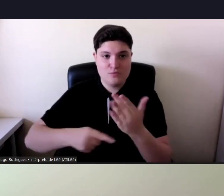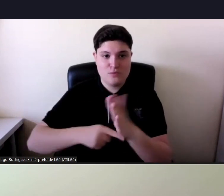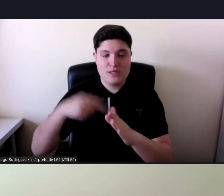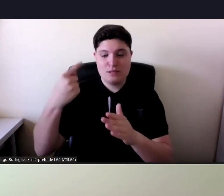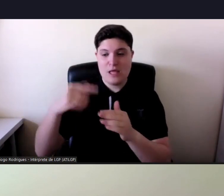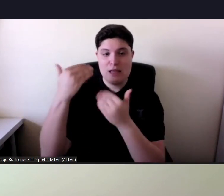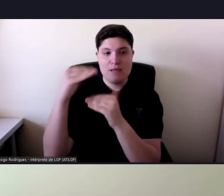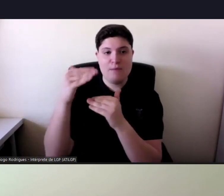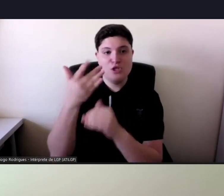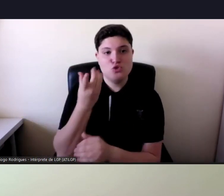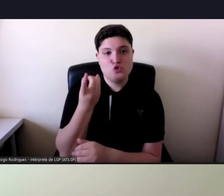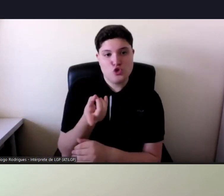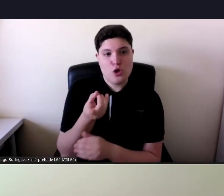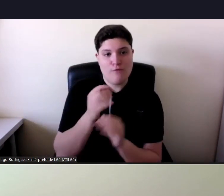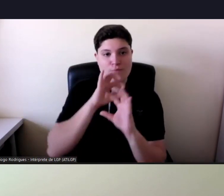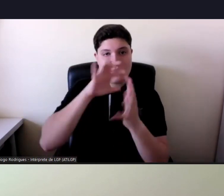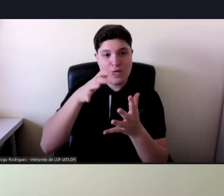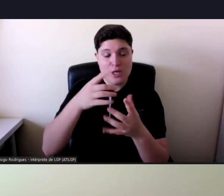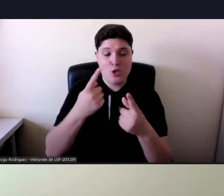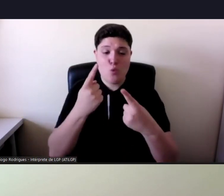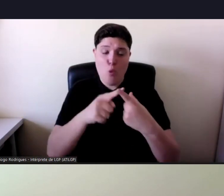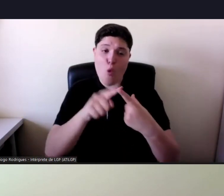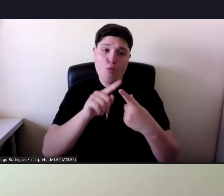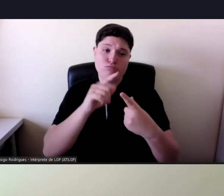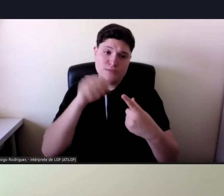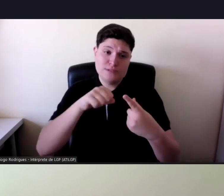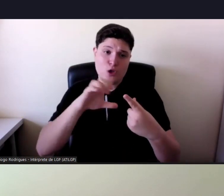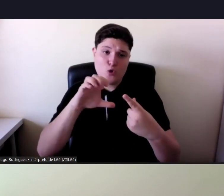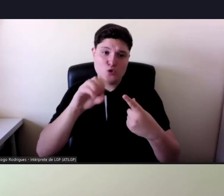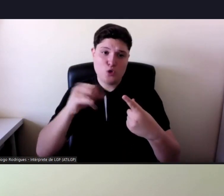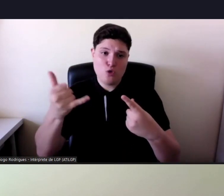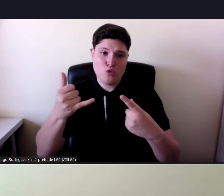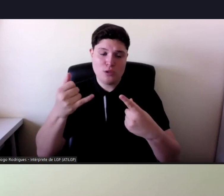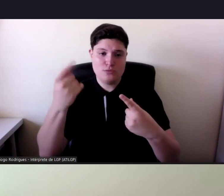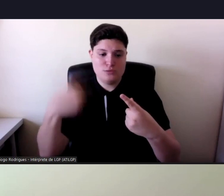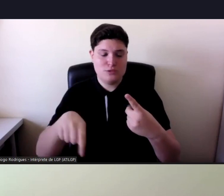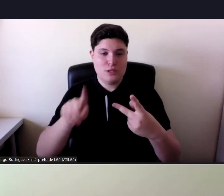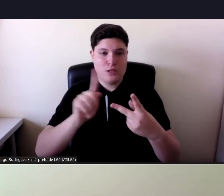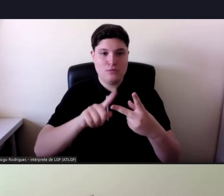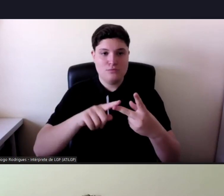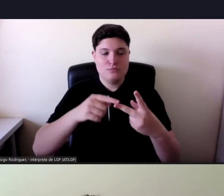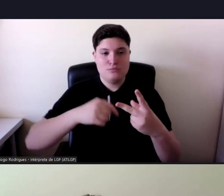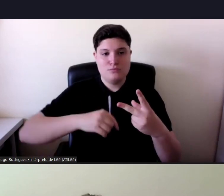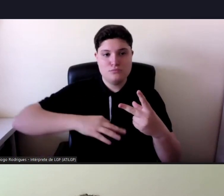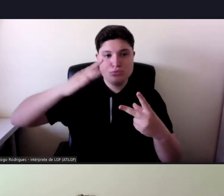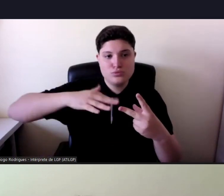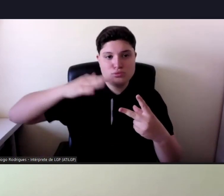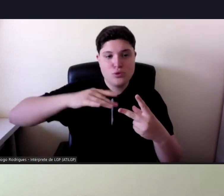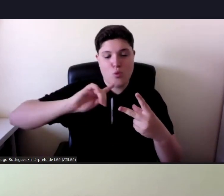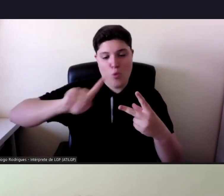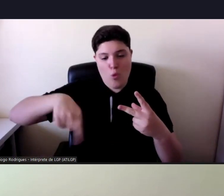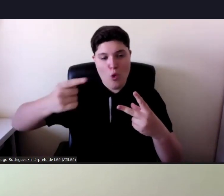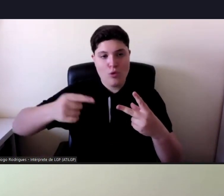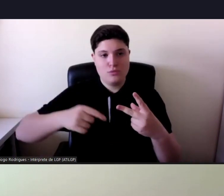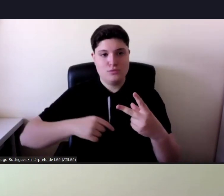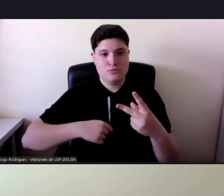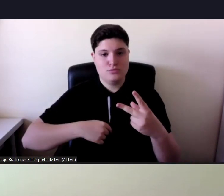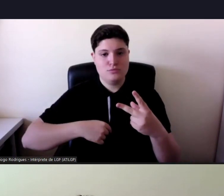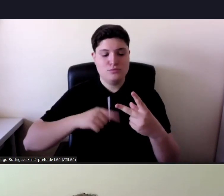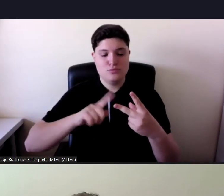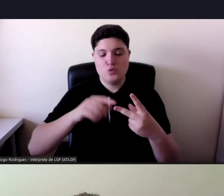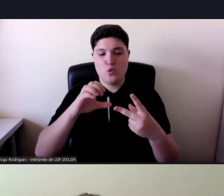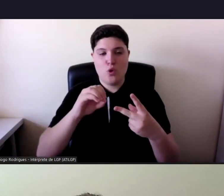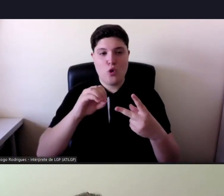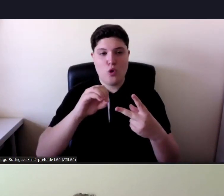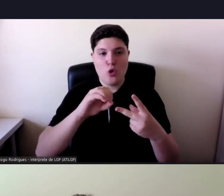concretamente na oferta formativa, na investigação e na cooperação com a sociedade, aquilo que são as missões das próprias